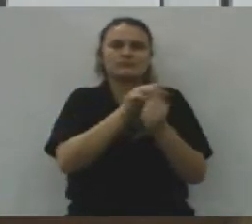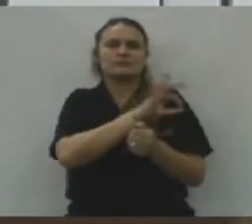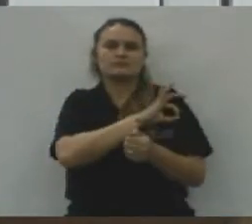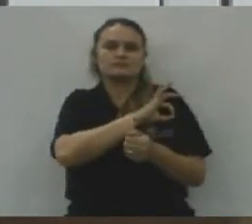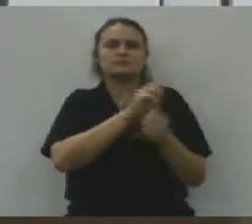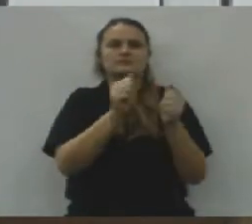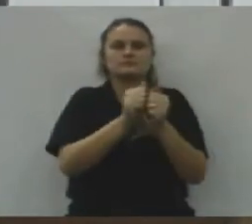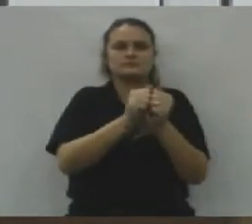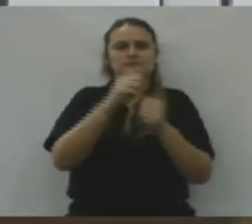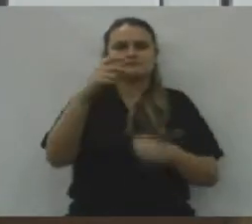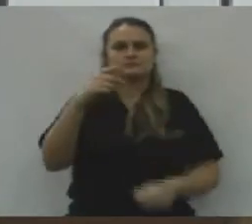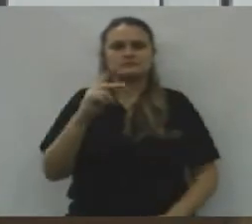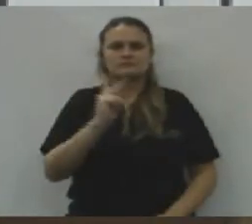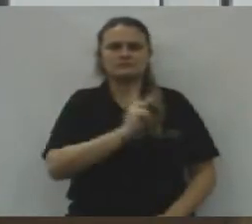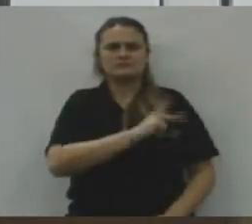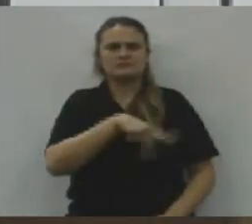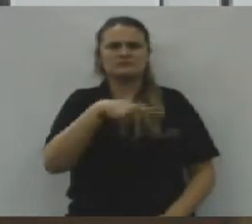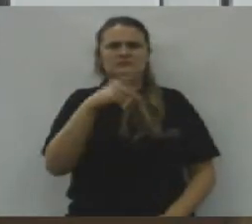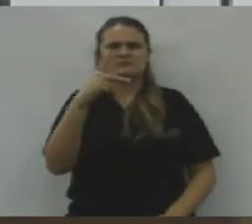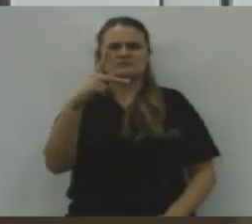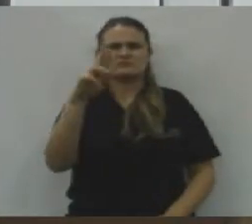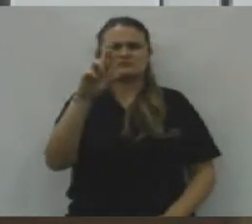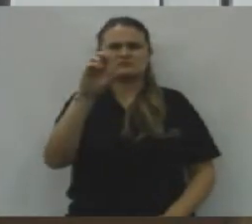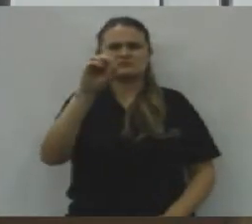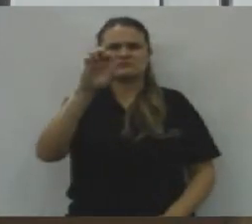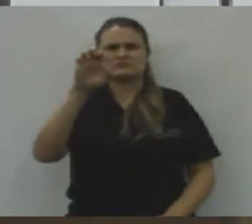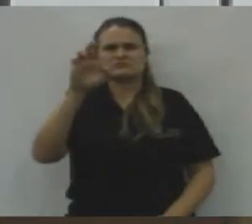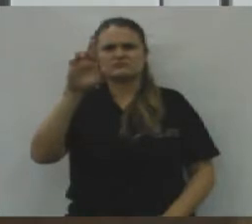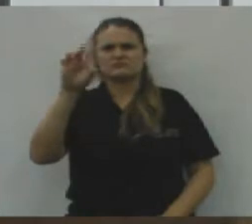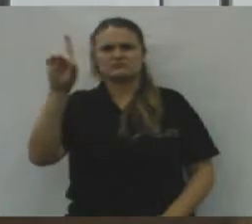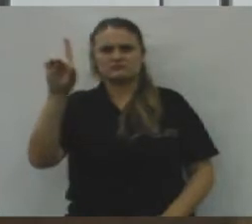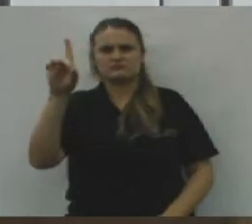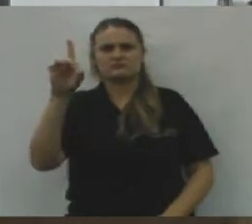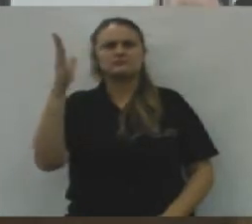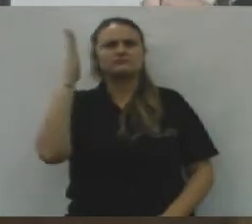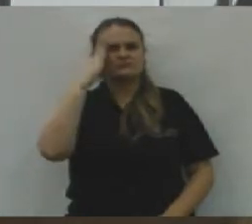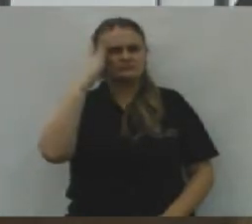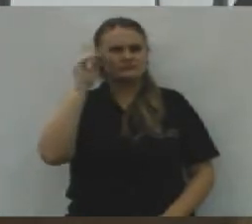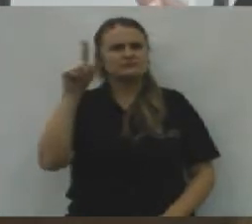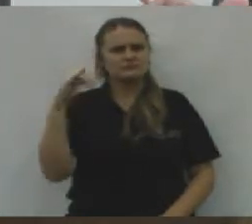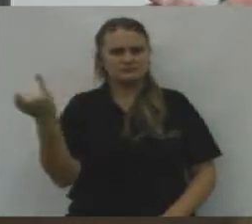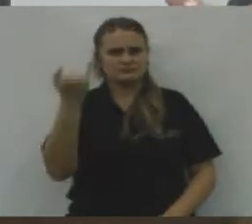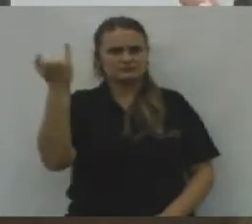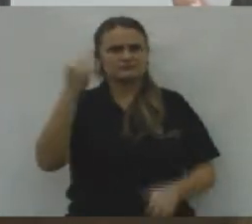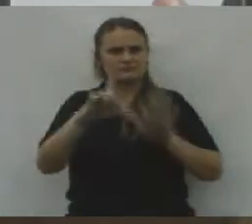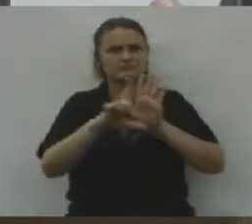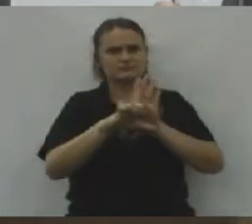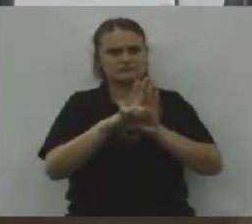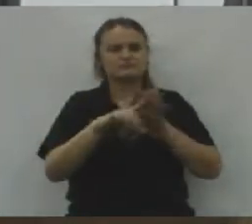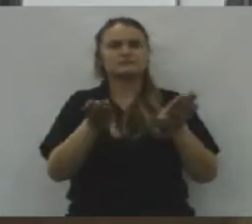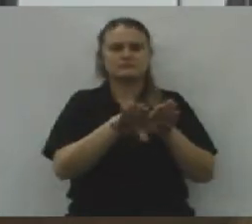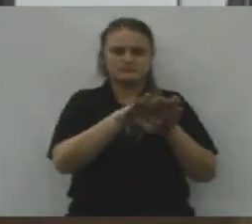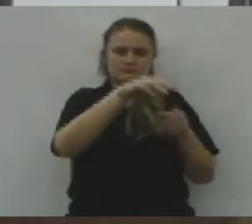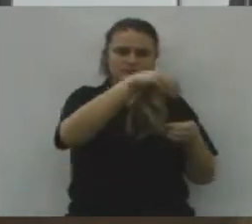ERD. Sabemos da importância desta lei, inclusive nos